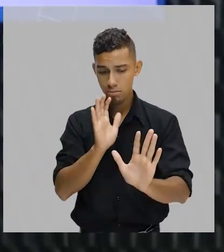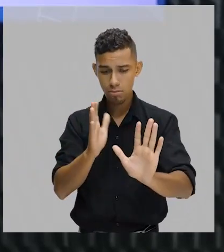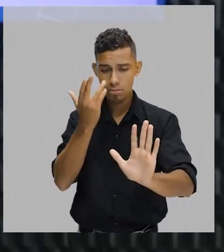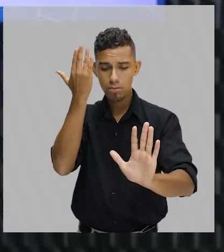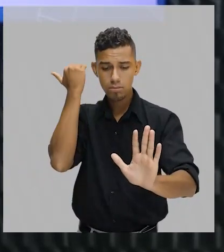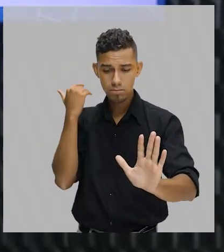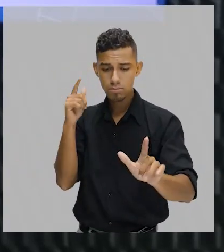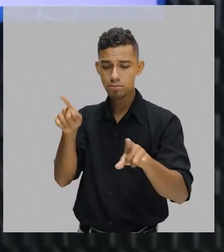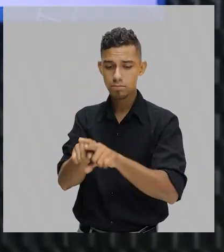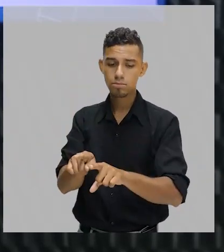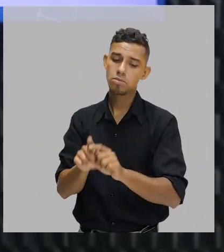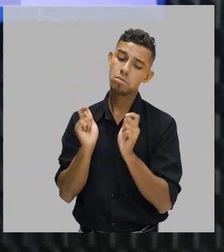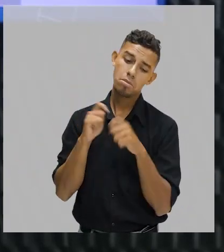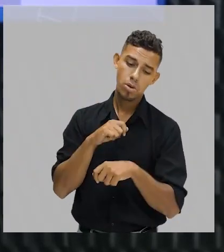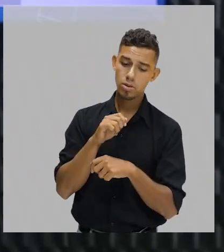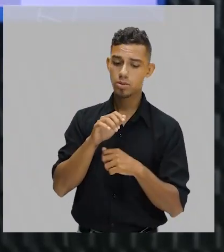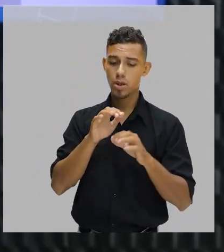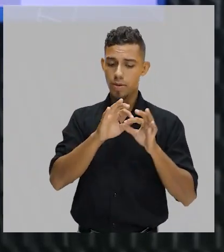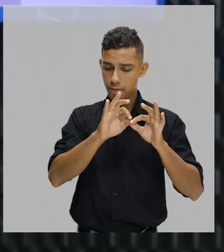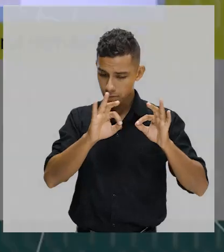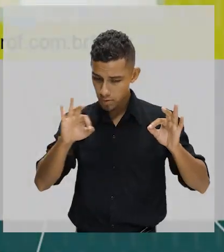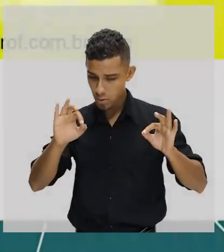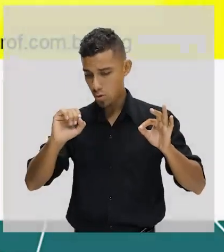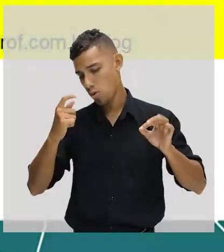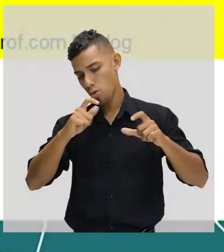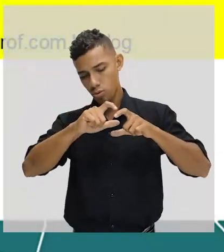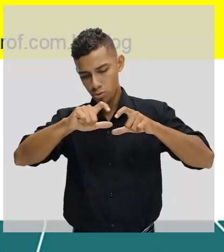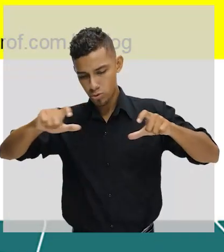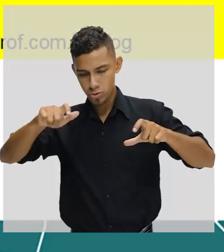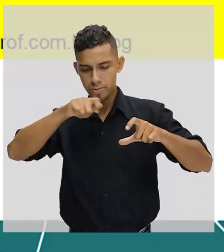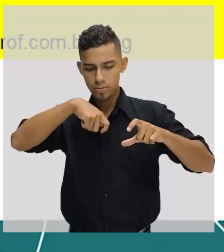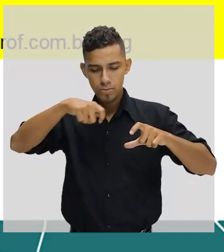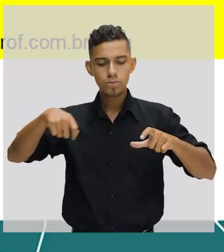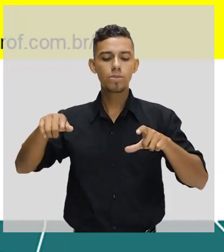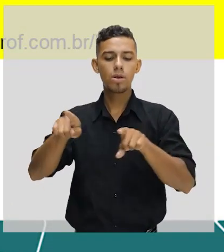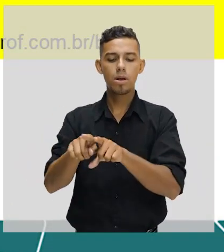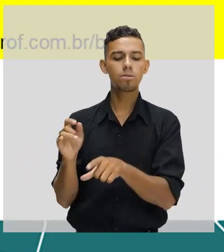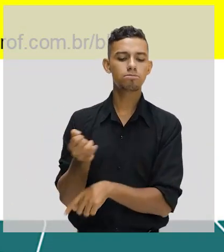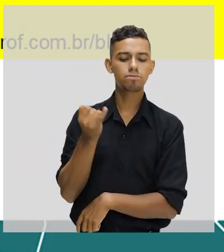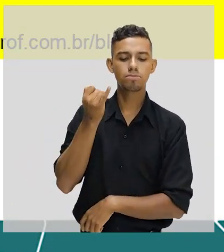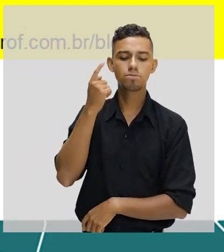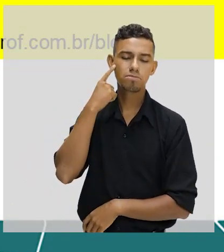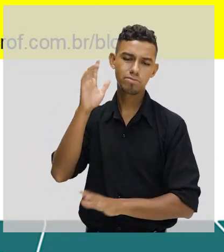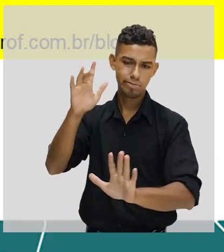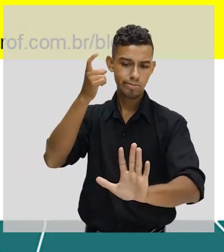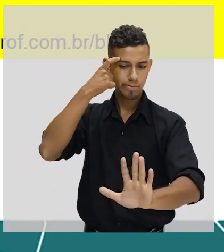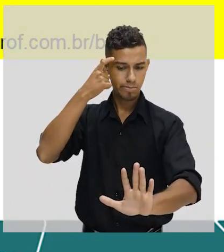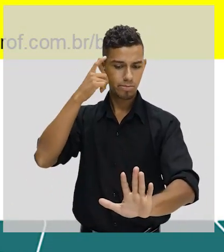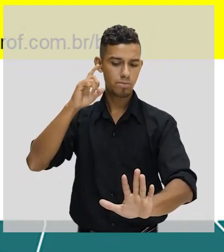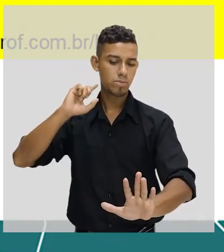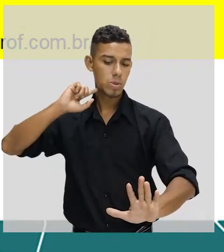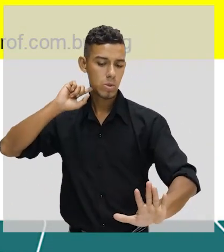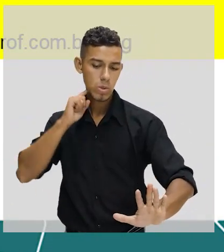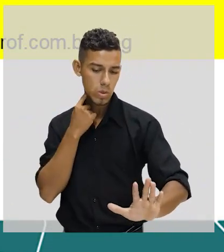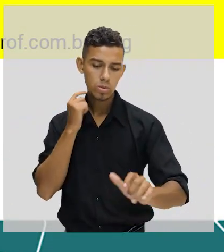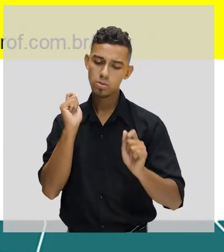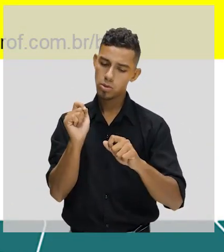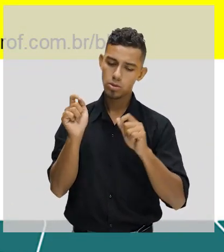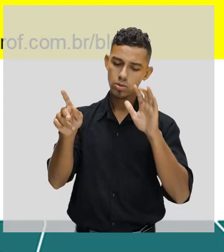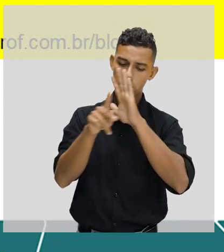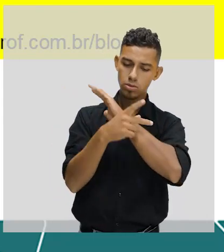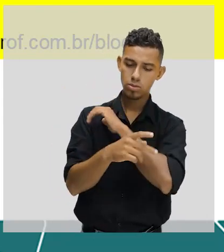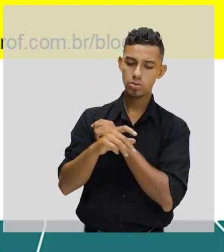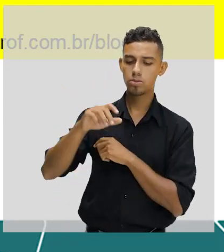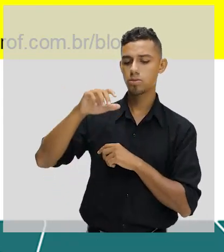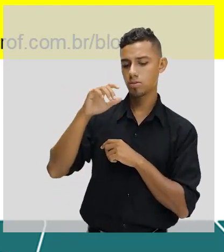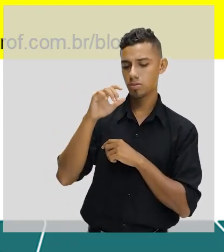antigo. Os traços podem ser finos ou grossos e o resultado é bem interessante. O que você acha que é sujeira pode, por exemplo, virar um esfumaçado, uma sombra e